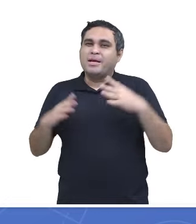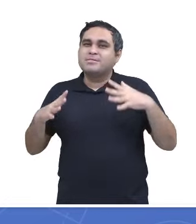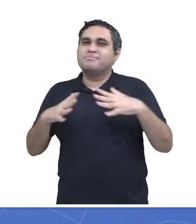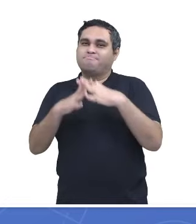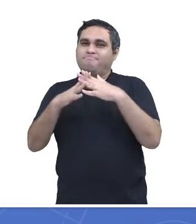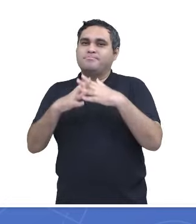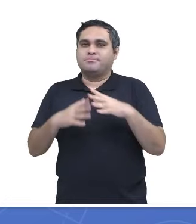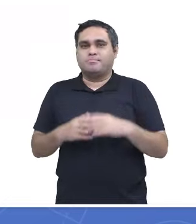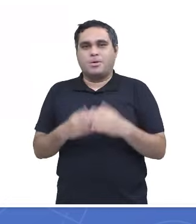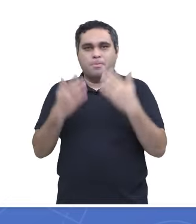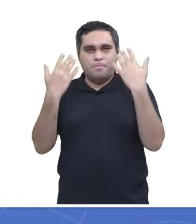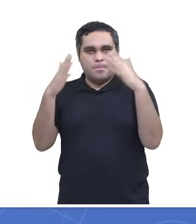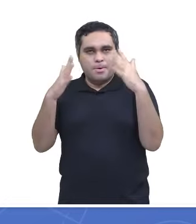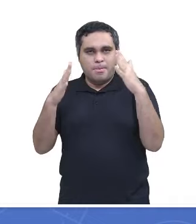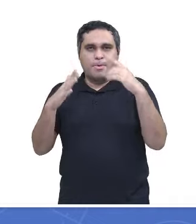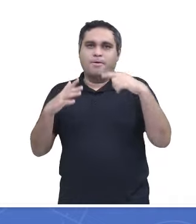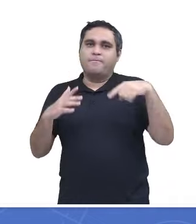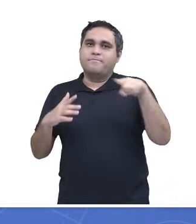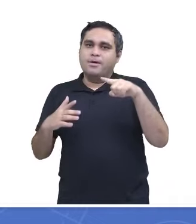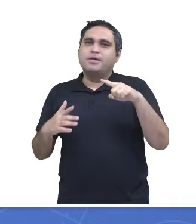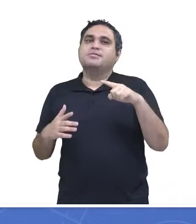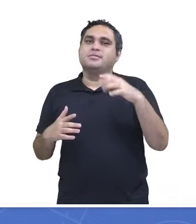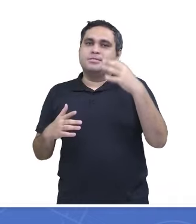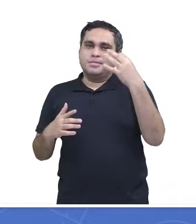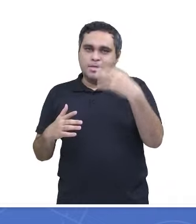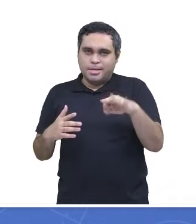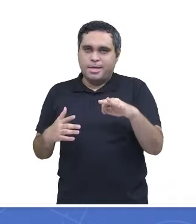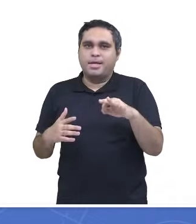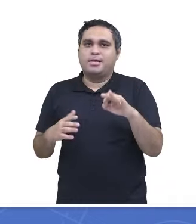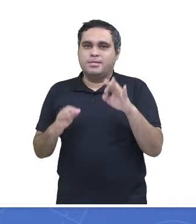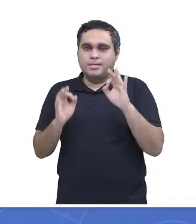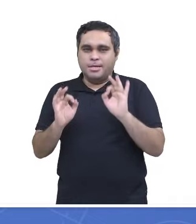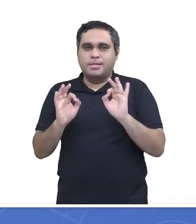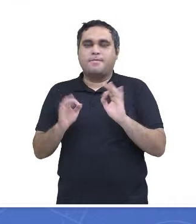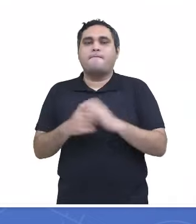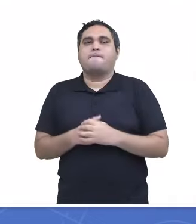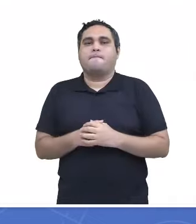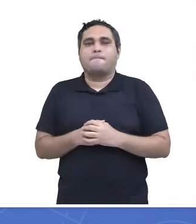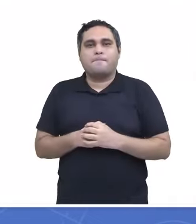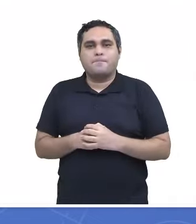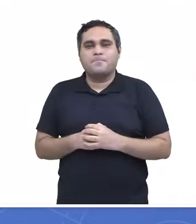bem, parabéns a todos que certamente acertaram todas as questões.